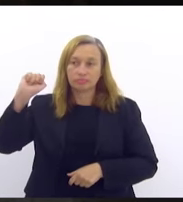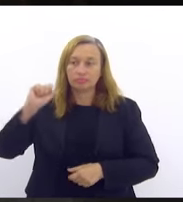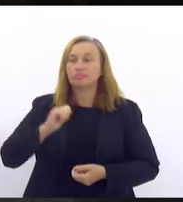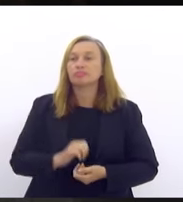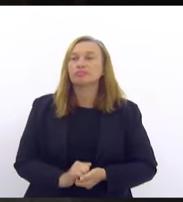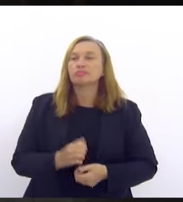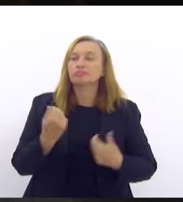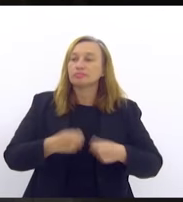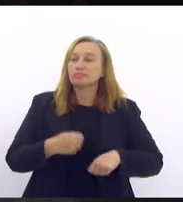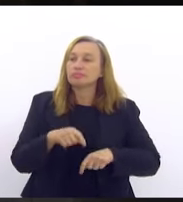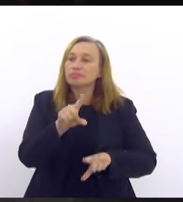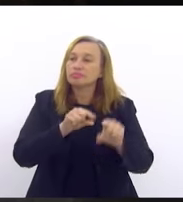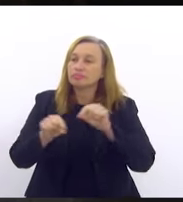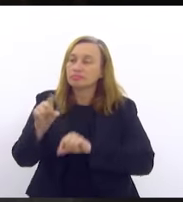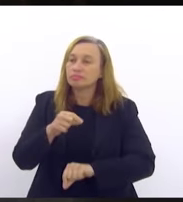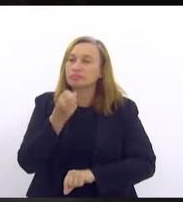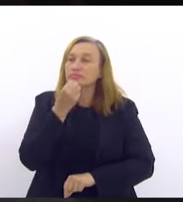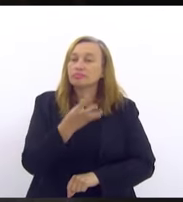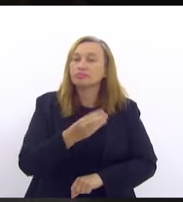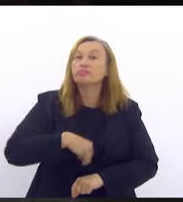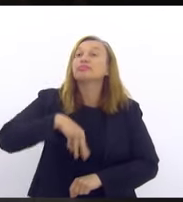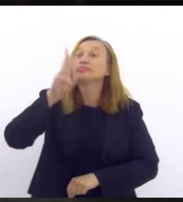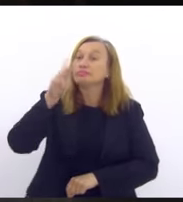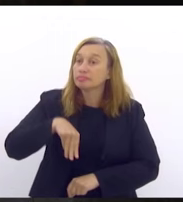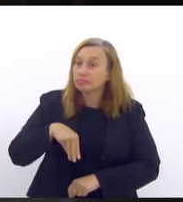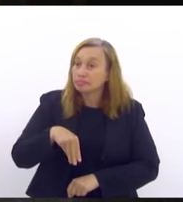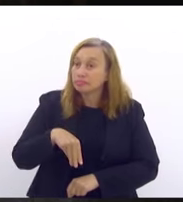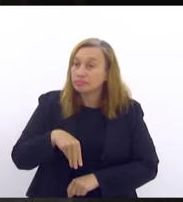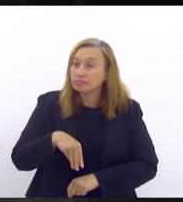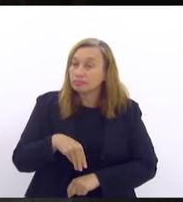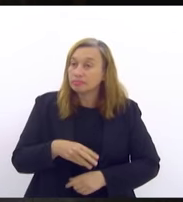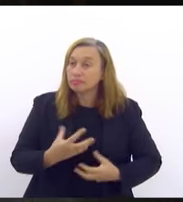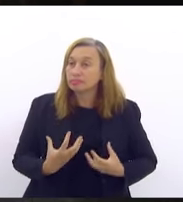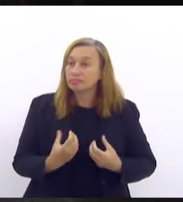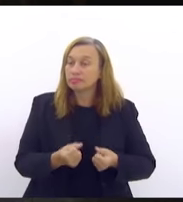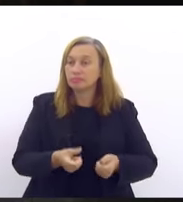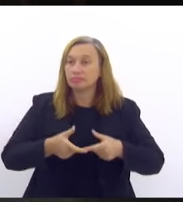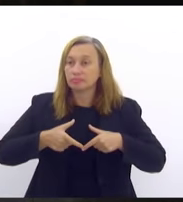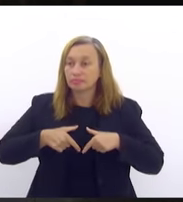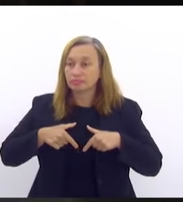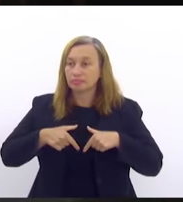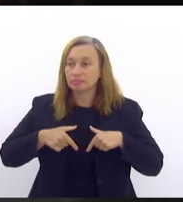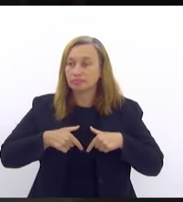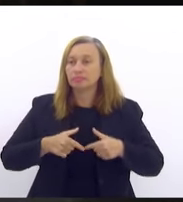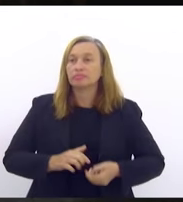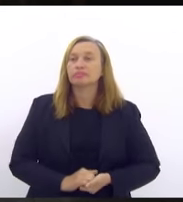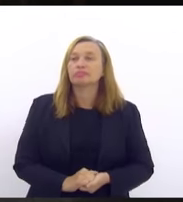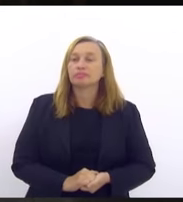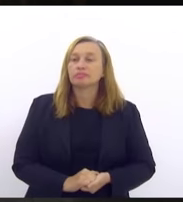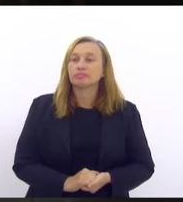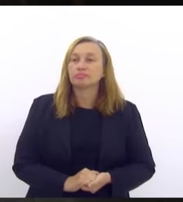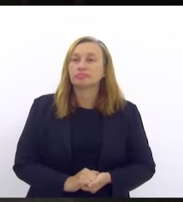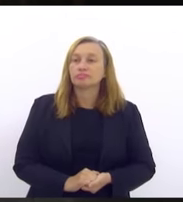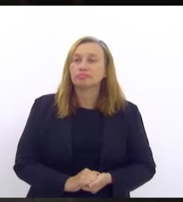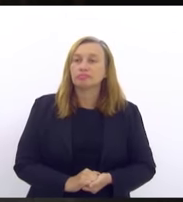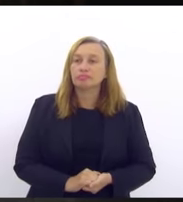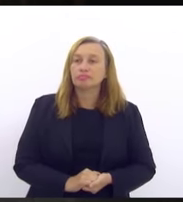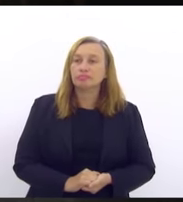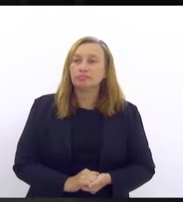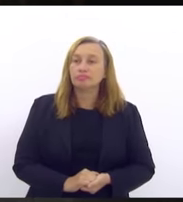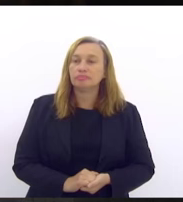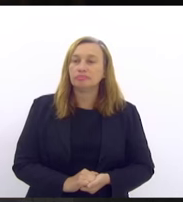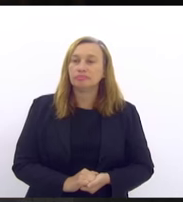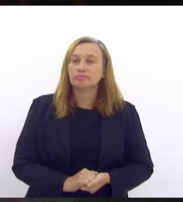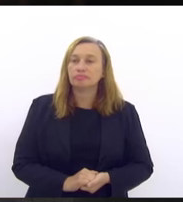selecionar muito bem quem é agraciado com essa medalha trata-se de uma comenda que não se pode destinar